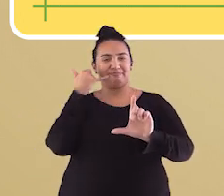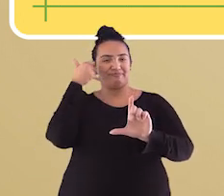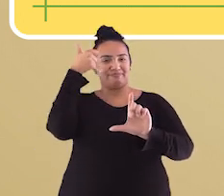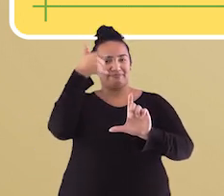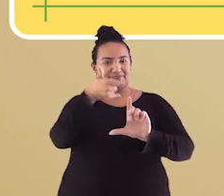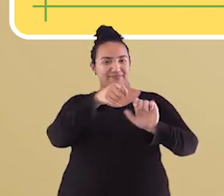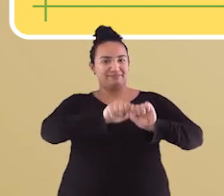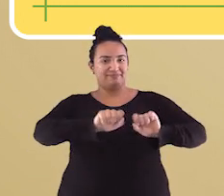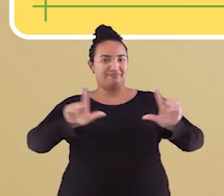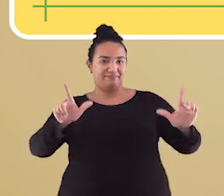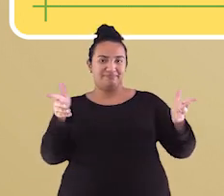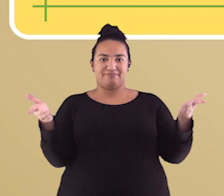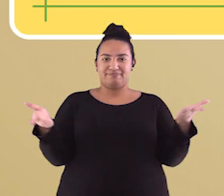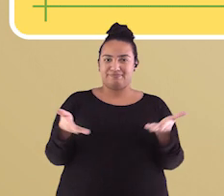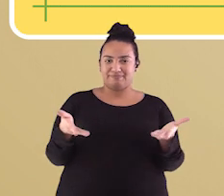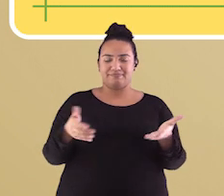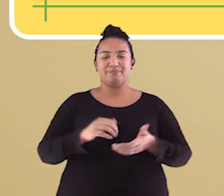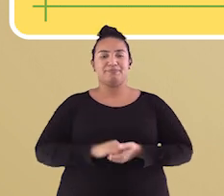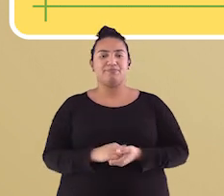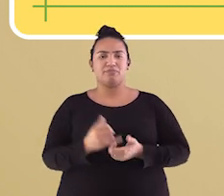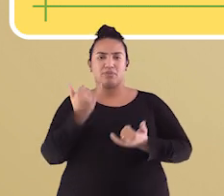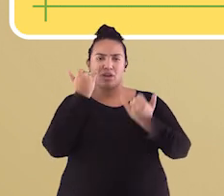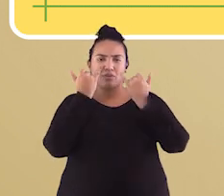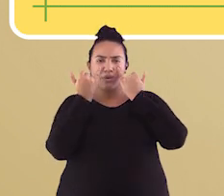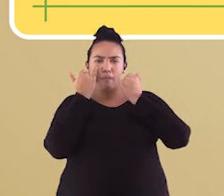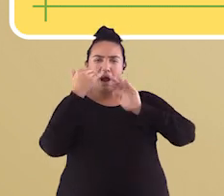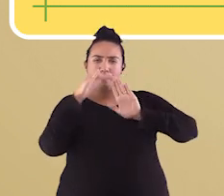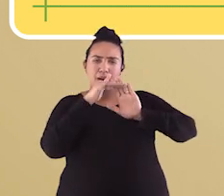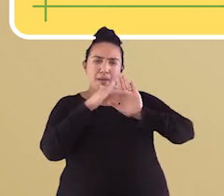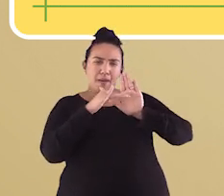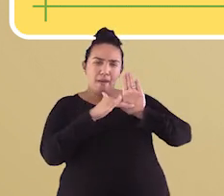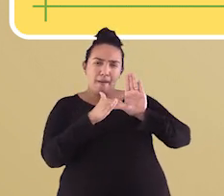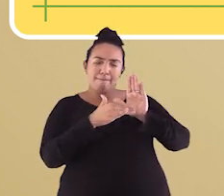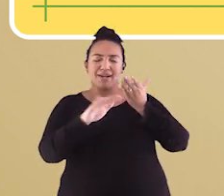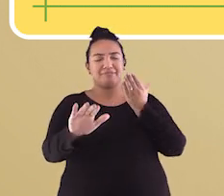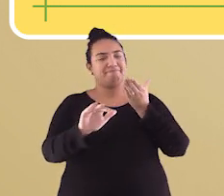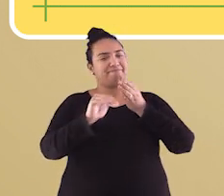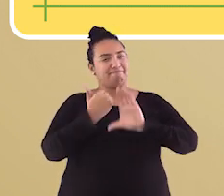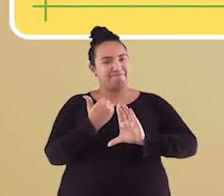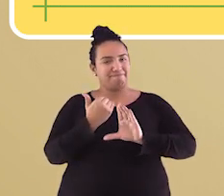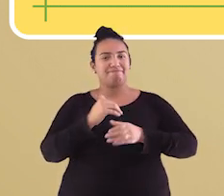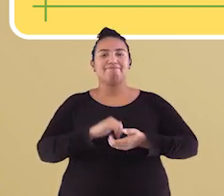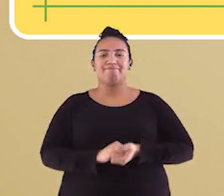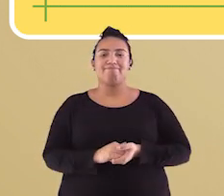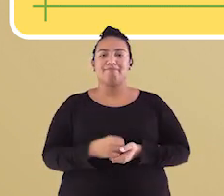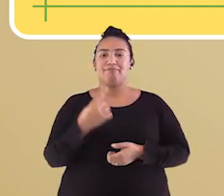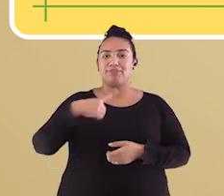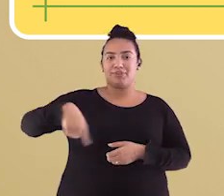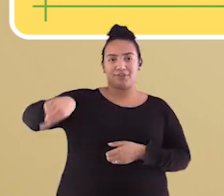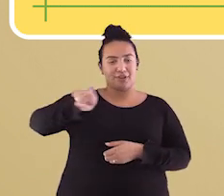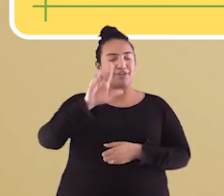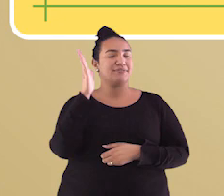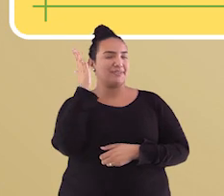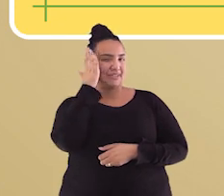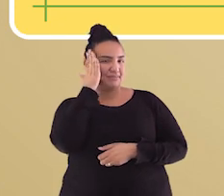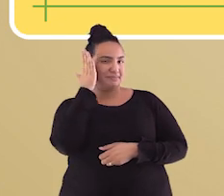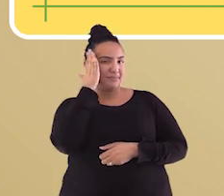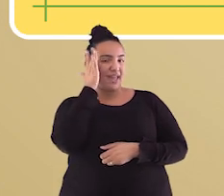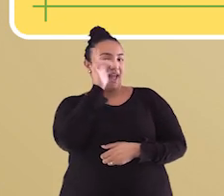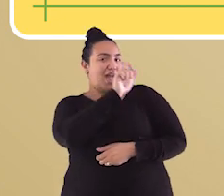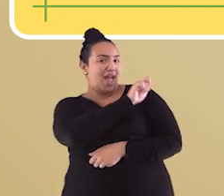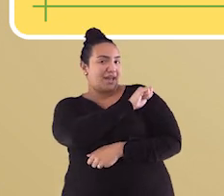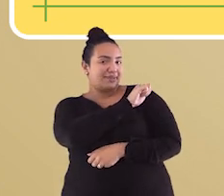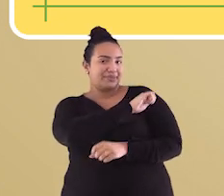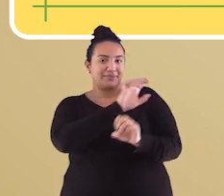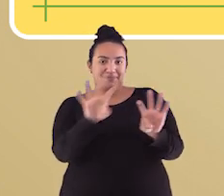Code que está na sua tela. É só preencher as informações corretamente e nos enviar. Já vamos estar ligados em quem são os